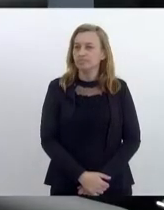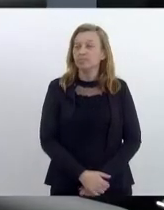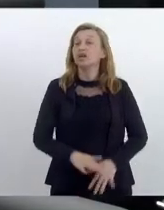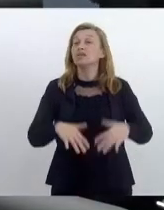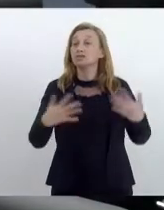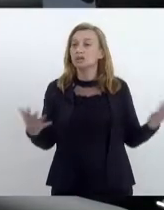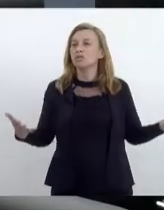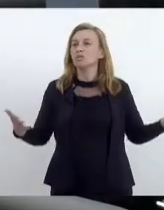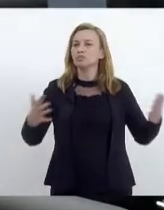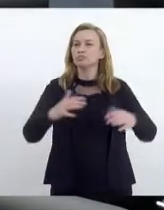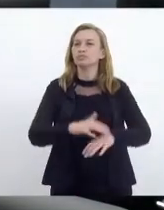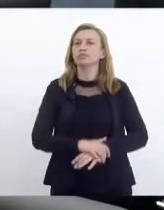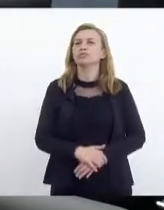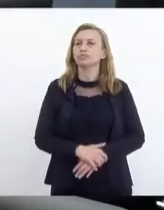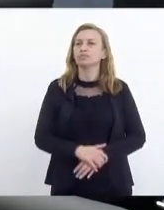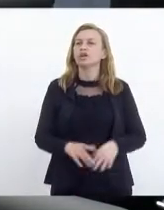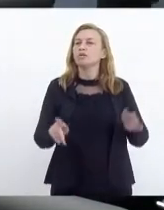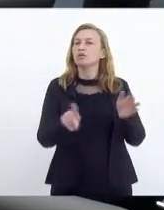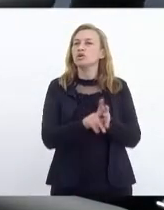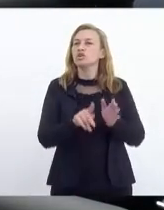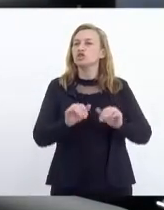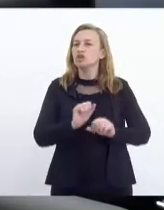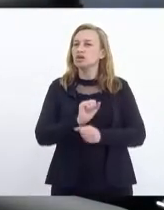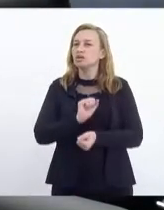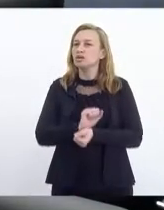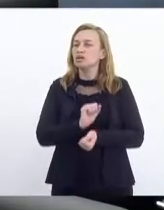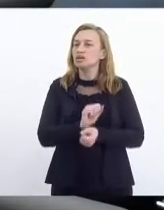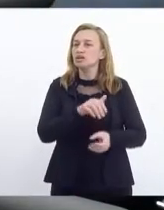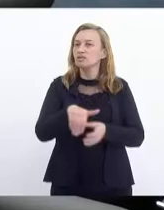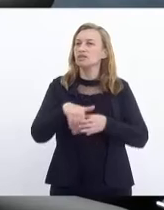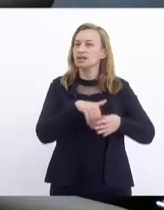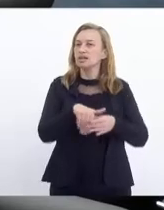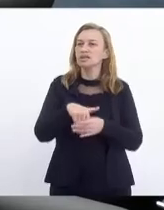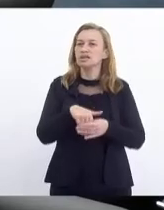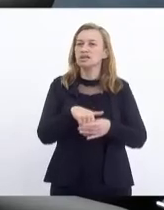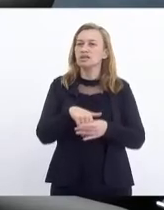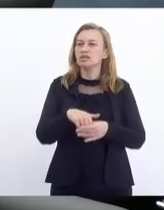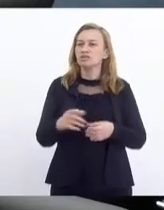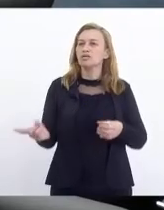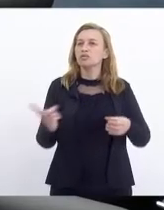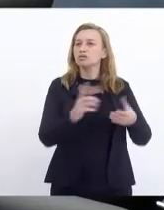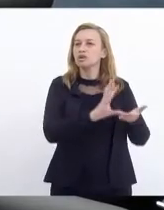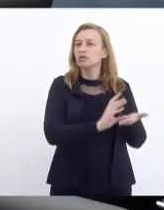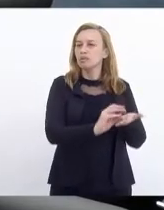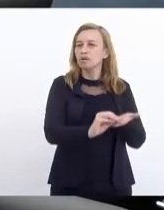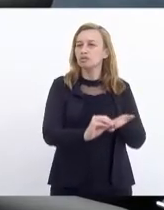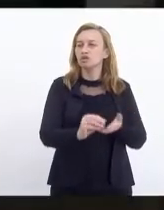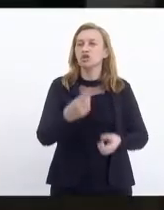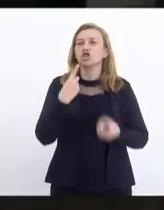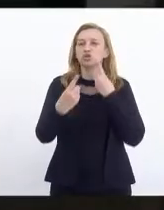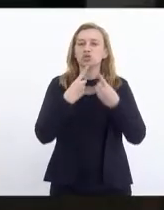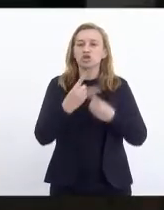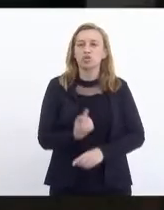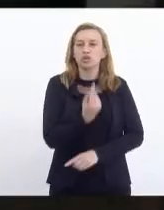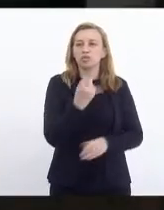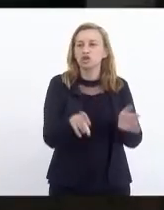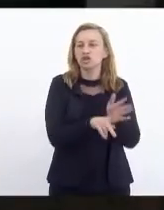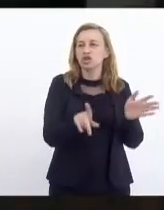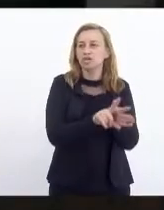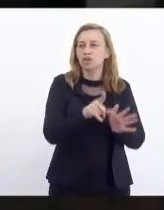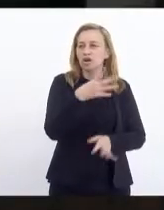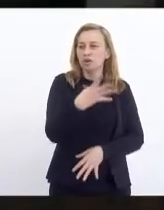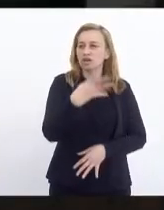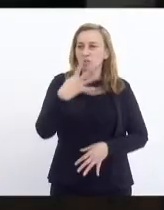Então, o projeto fica suspenso, a votação, os pareceres e vamos avançar a pauta. Em regime de urgência, em discussão única, projeto